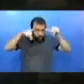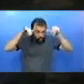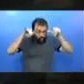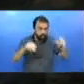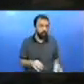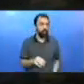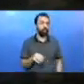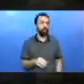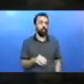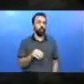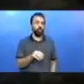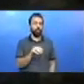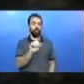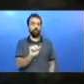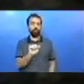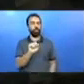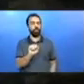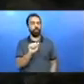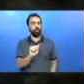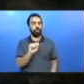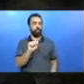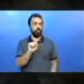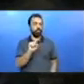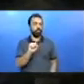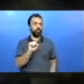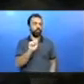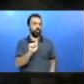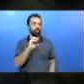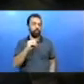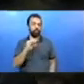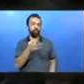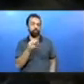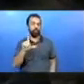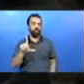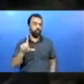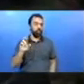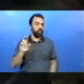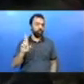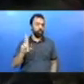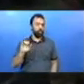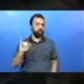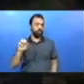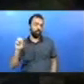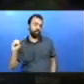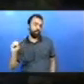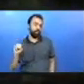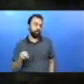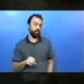obra chama-se Bumba Meu Boi de São Luís. E o artista que fez esta obra chama-se Militão dos Santos.